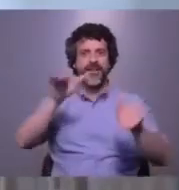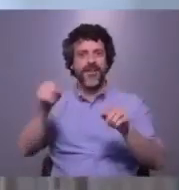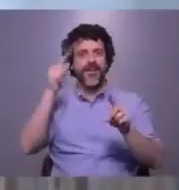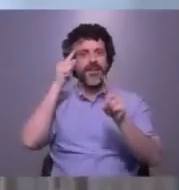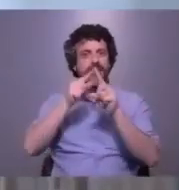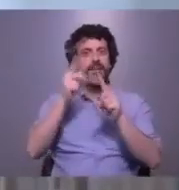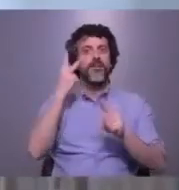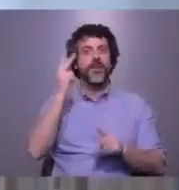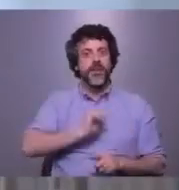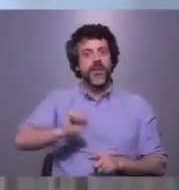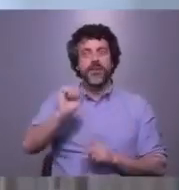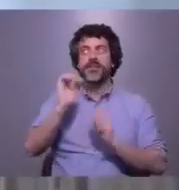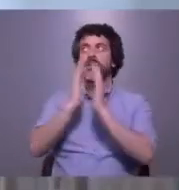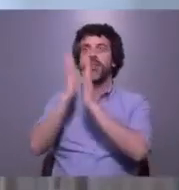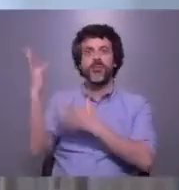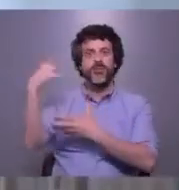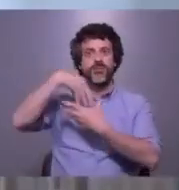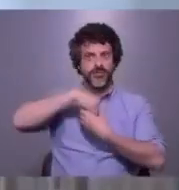nossas vidas e